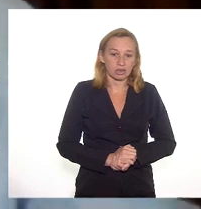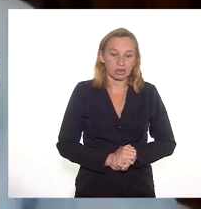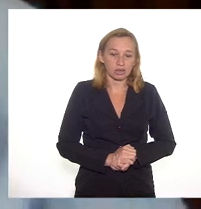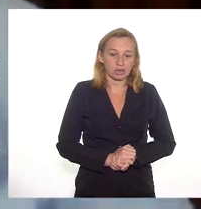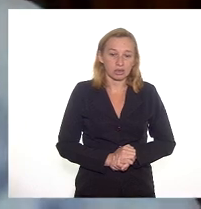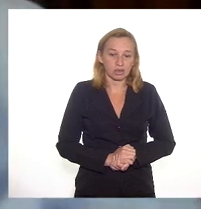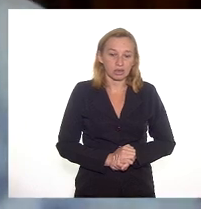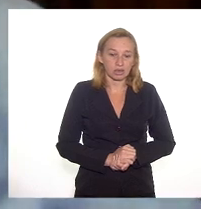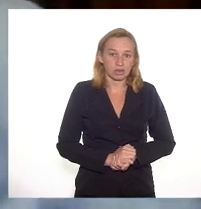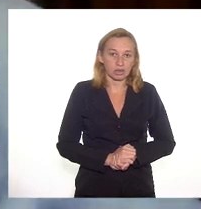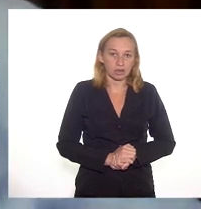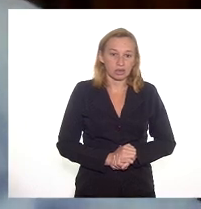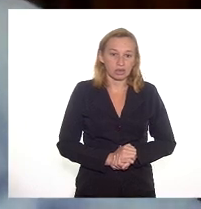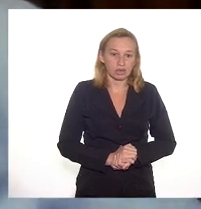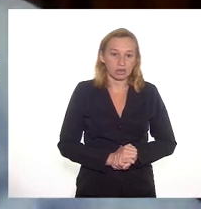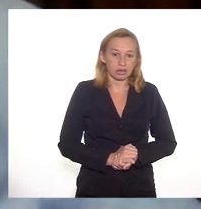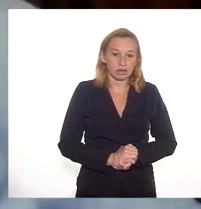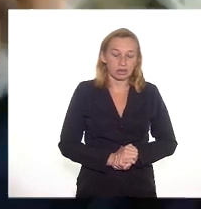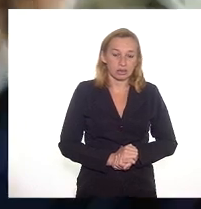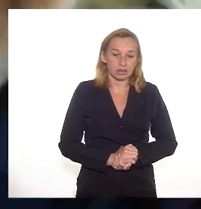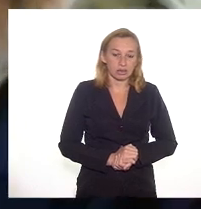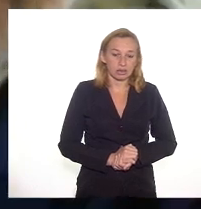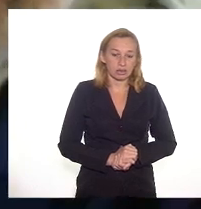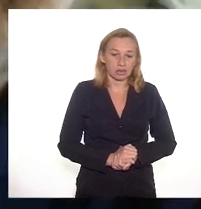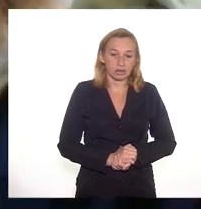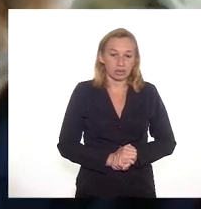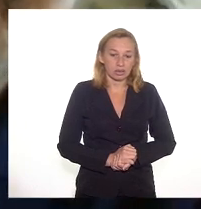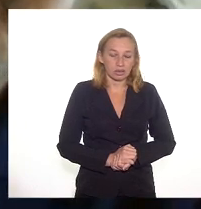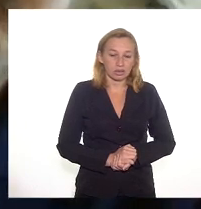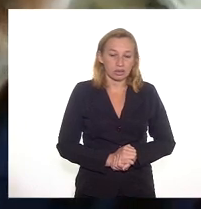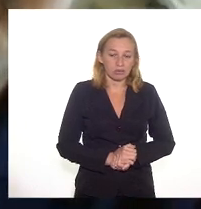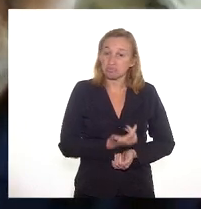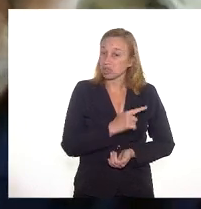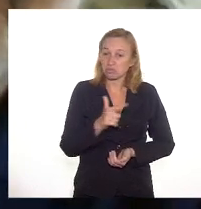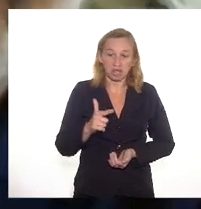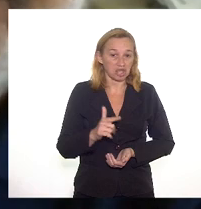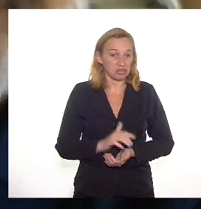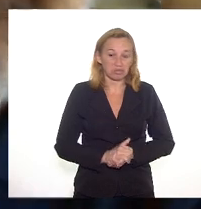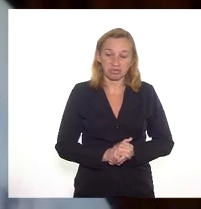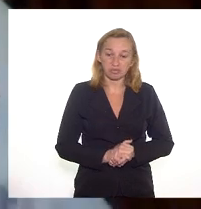O parecer... Não tem. Não tem.